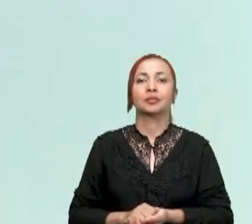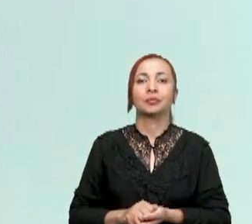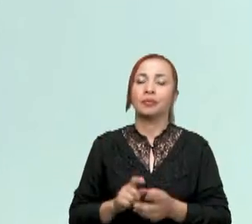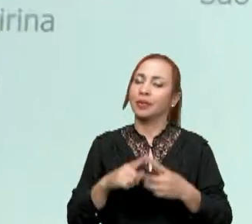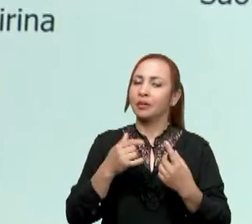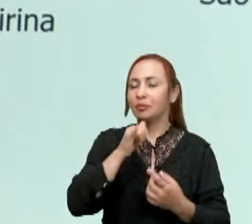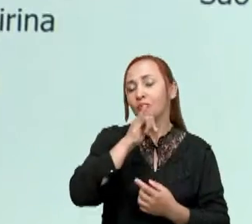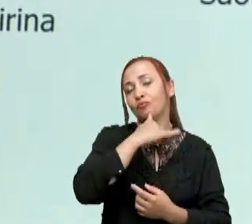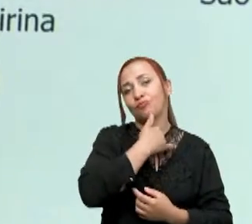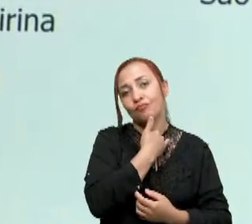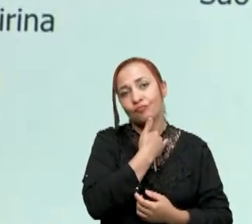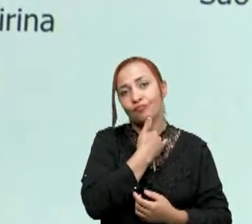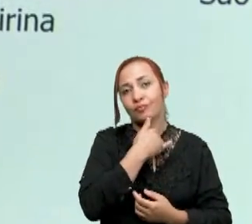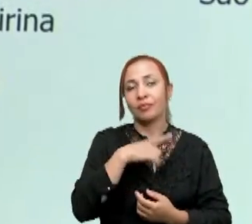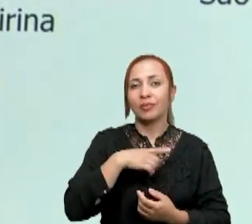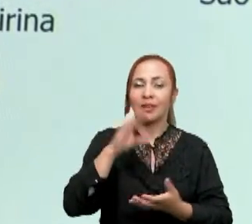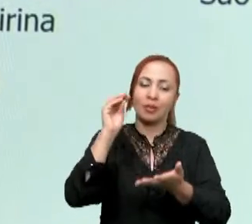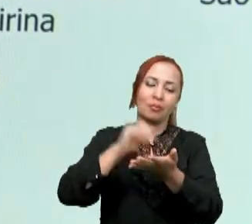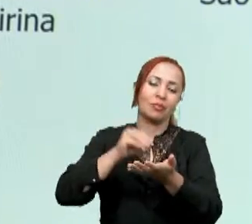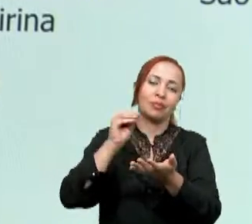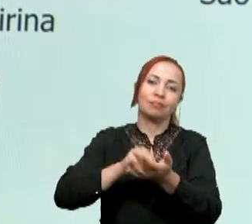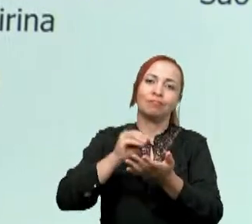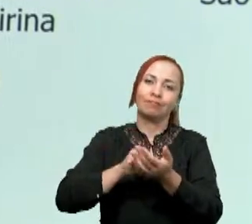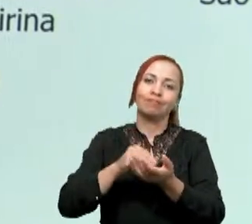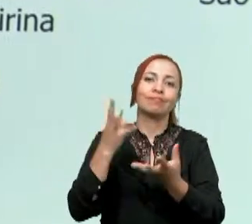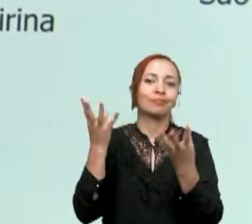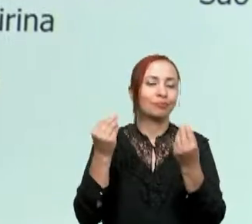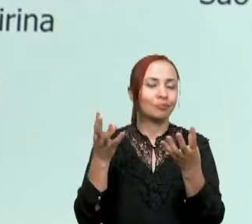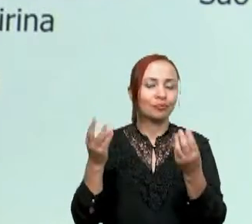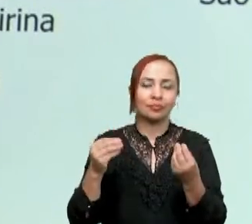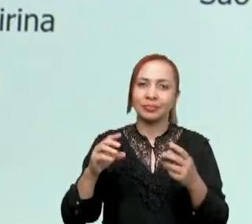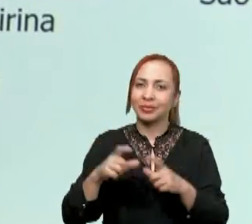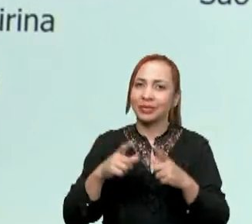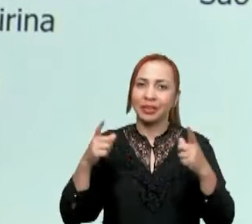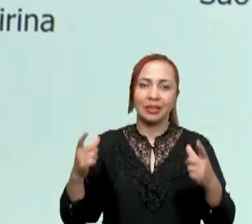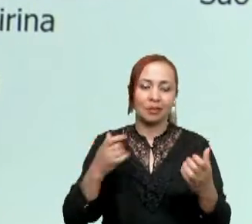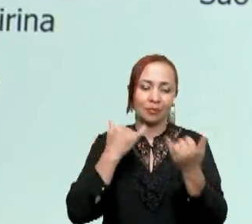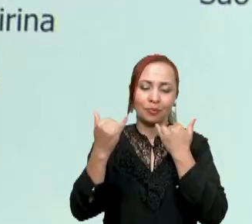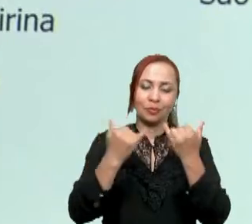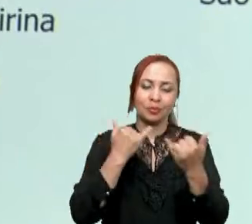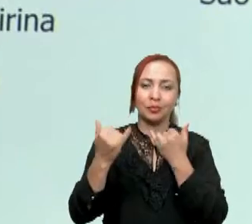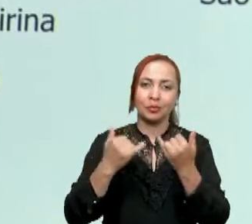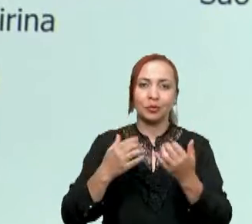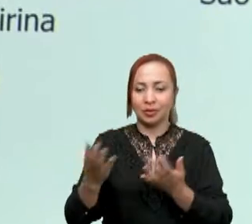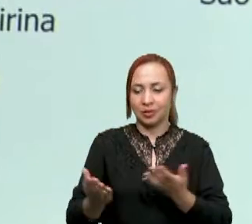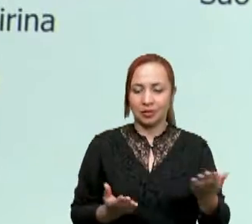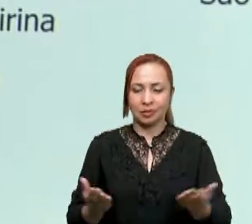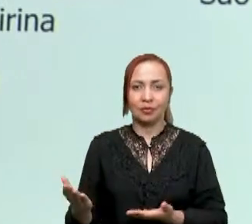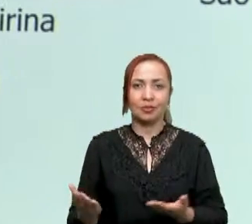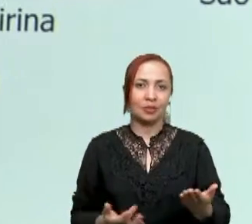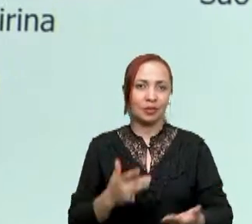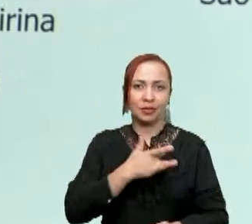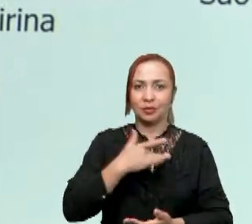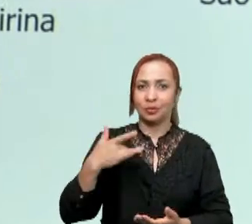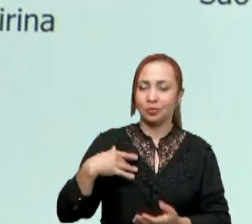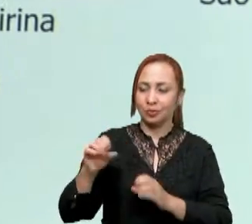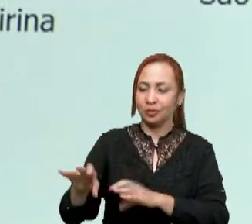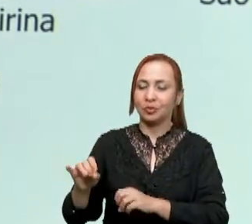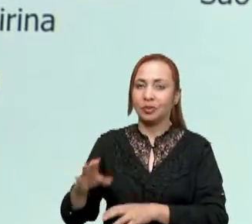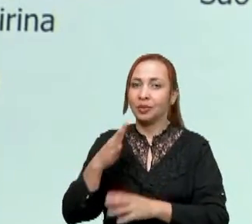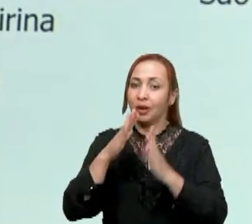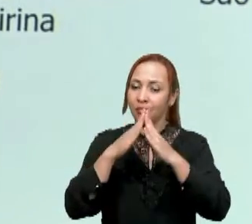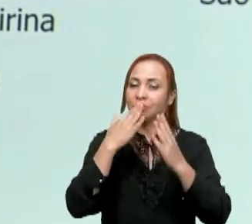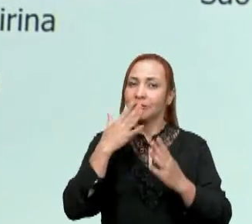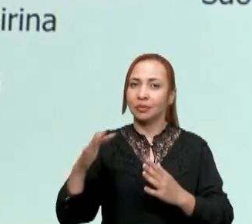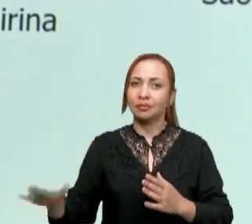e infelizmente existe um deve ser enorme em relação né as informações desses serviços de saúde educação e